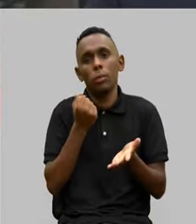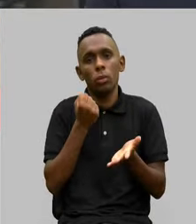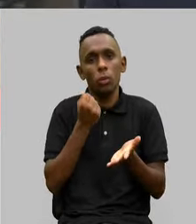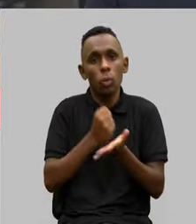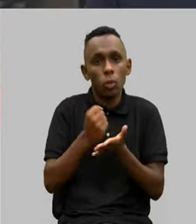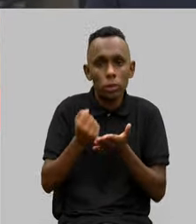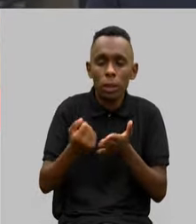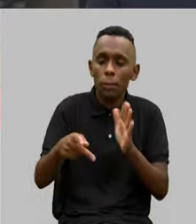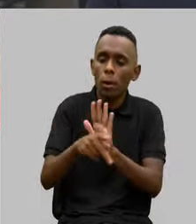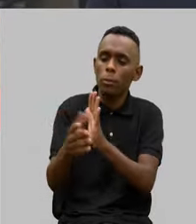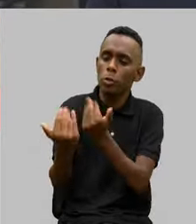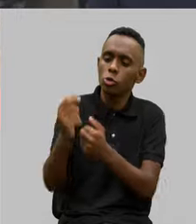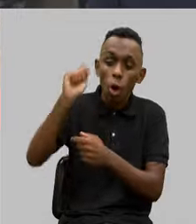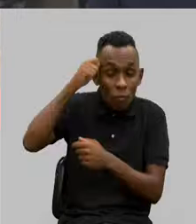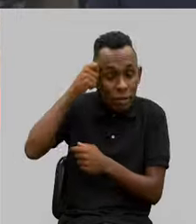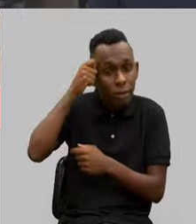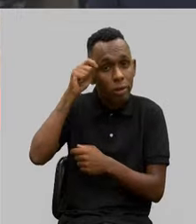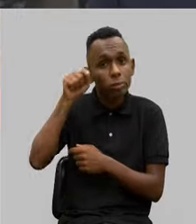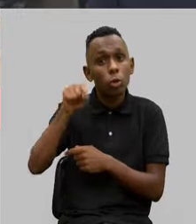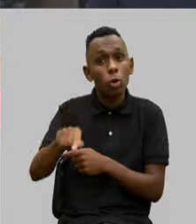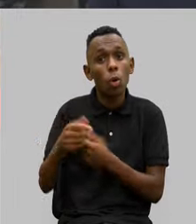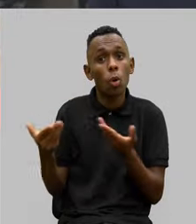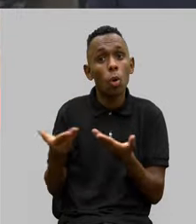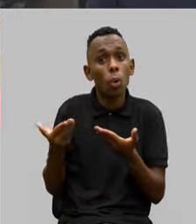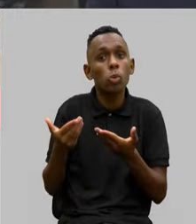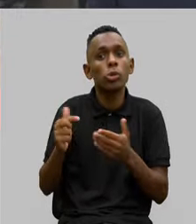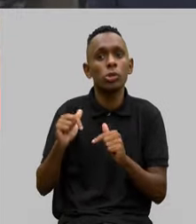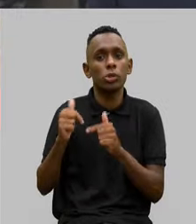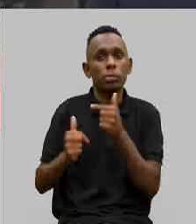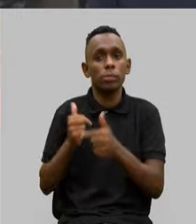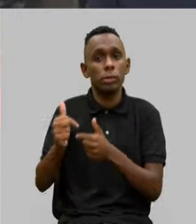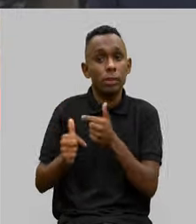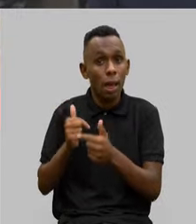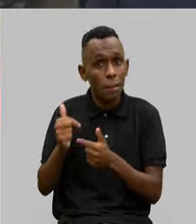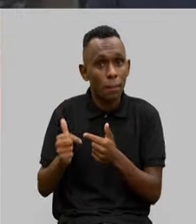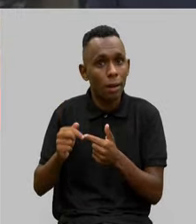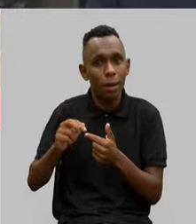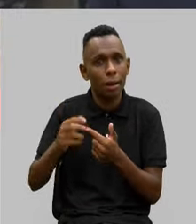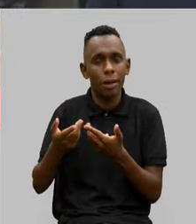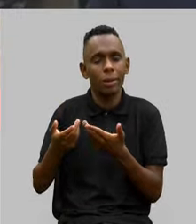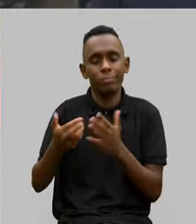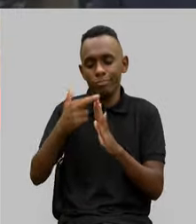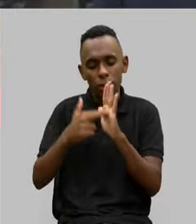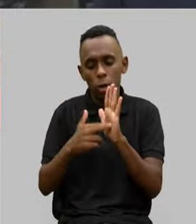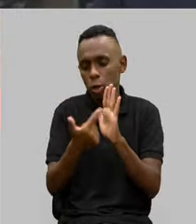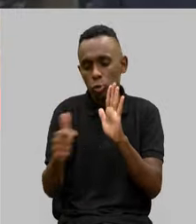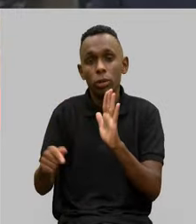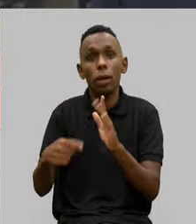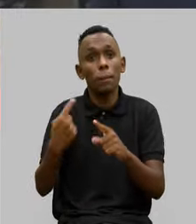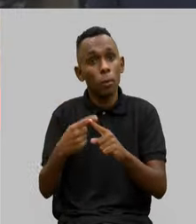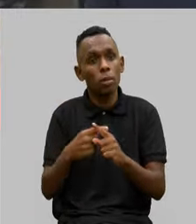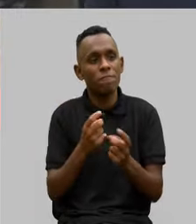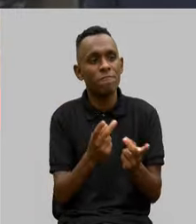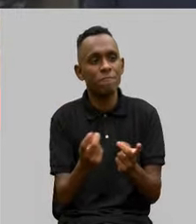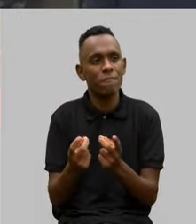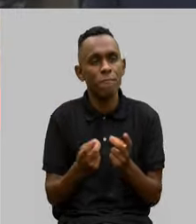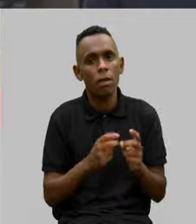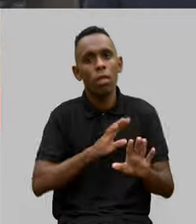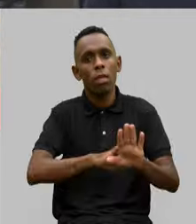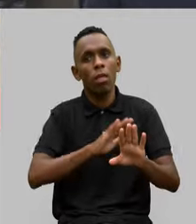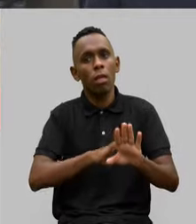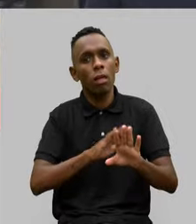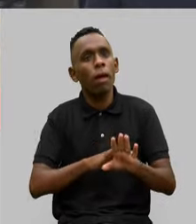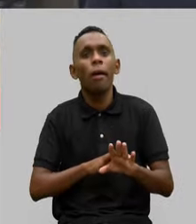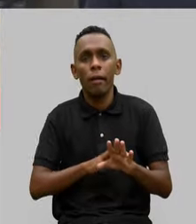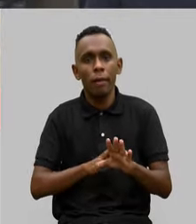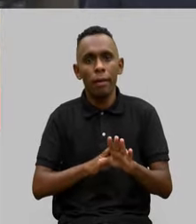jovem negro que hoje tá no trabalho não regulamentar porque o tráfico é um trabalho não regulamentar